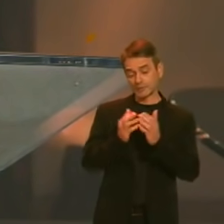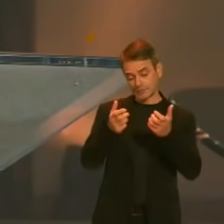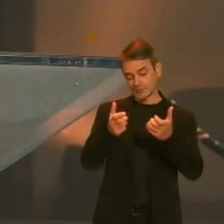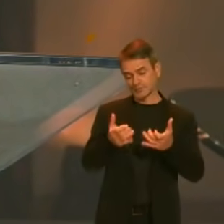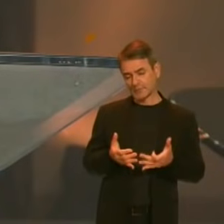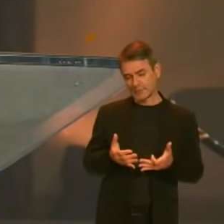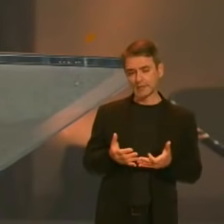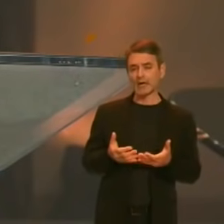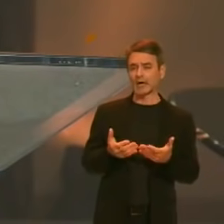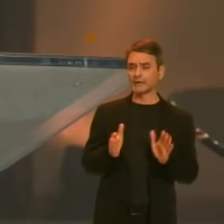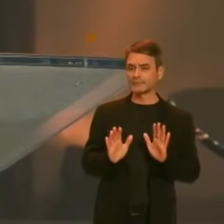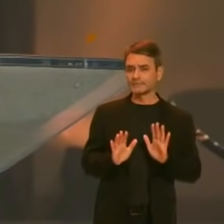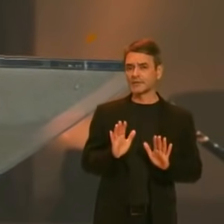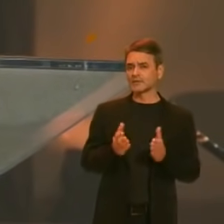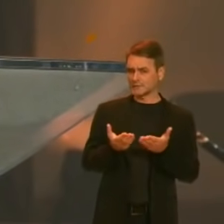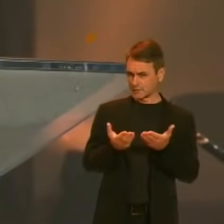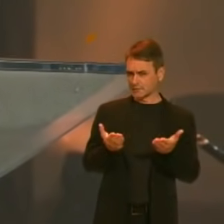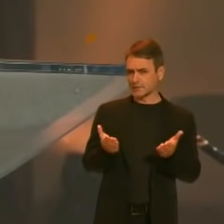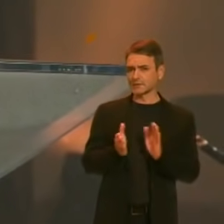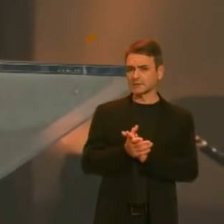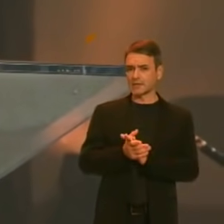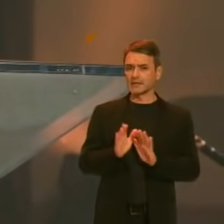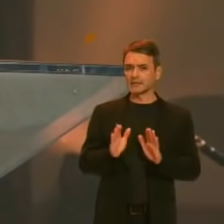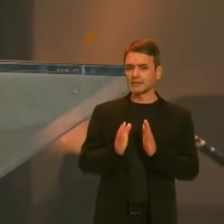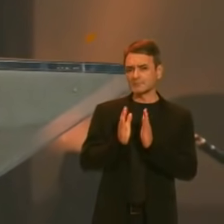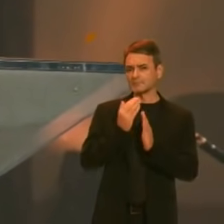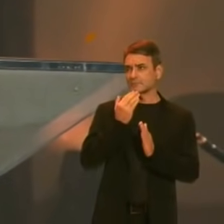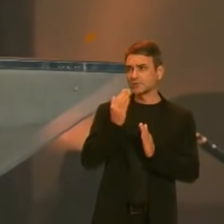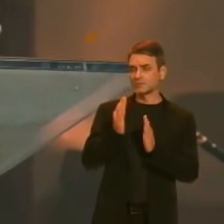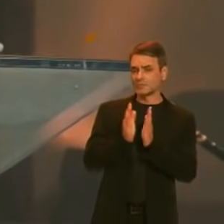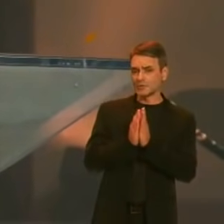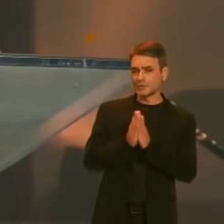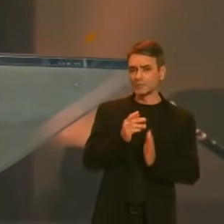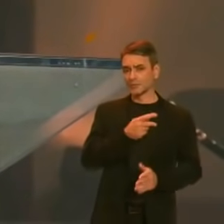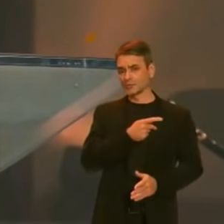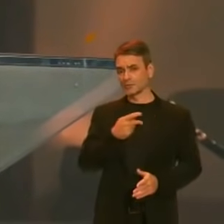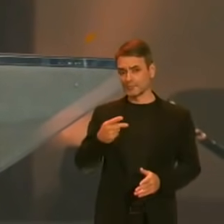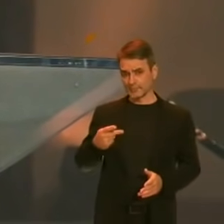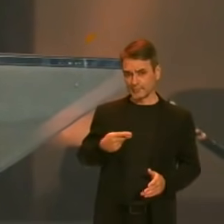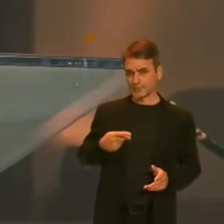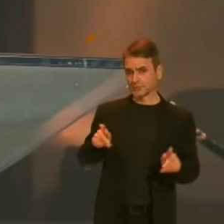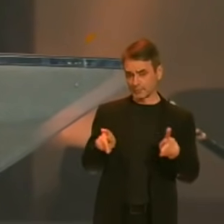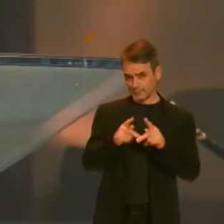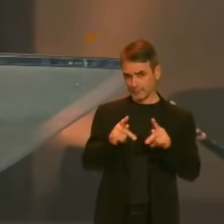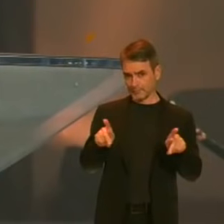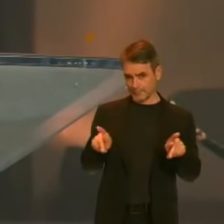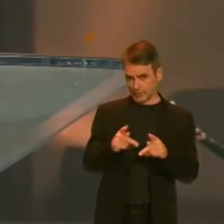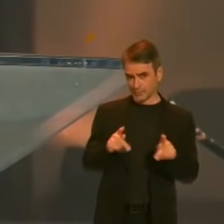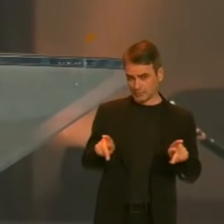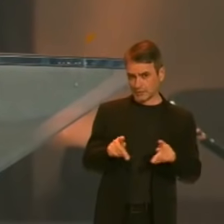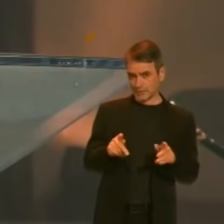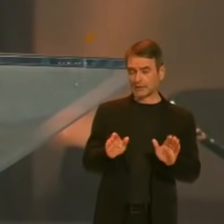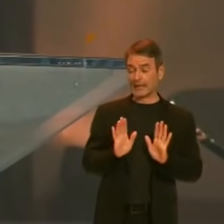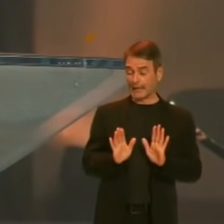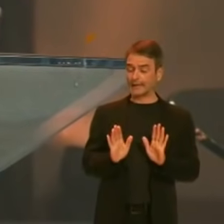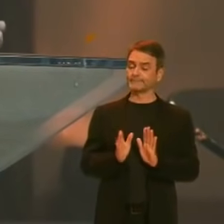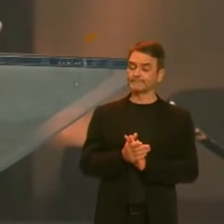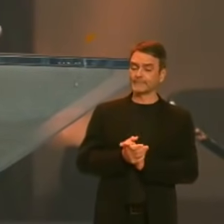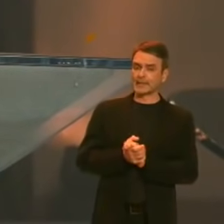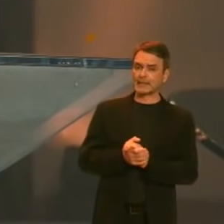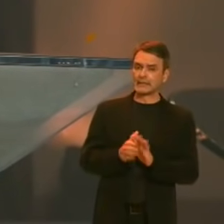algumas coisas, tá? Você tem visto a gente pedir oração pelo pastor Paulo Davi, ele não tem